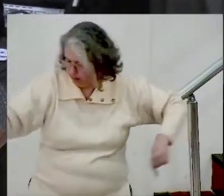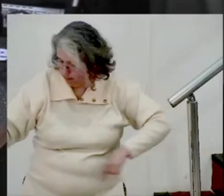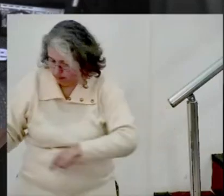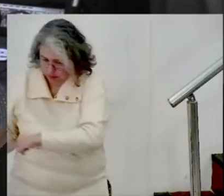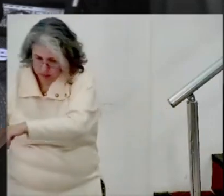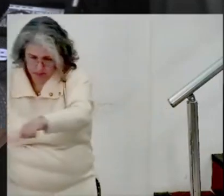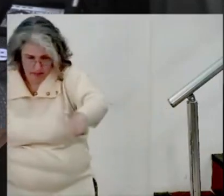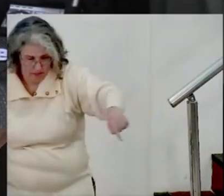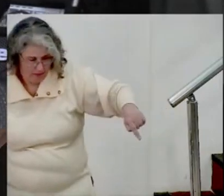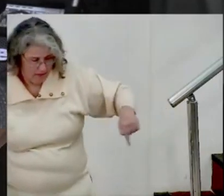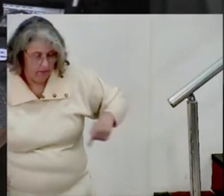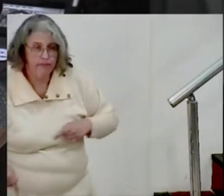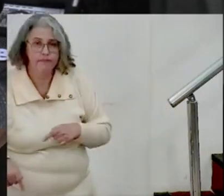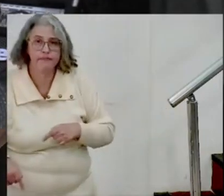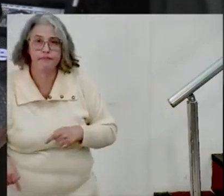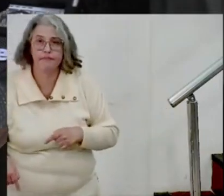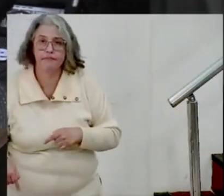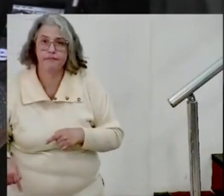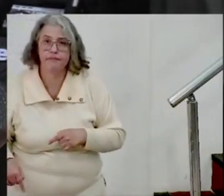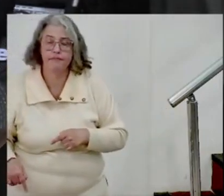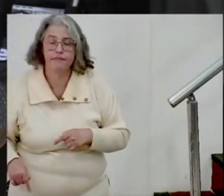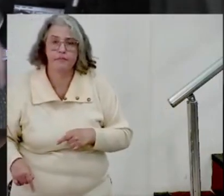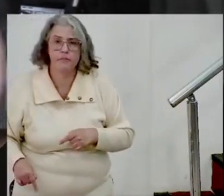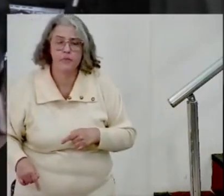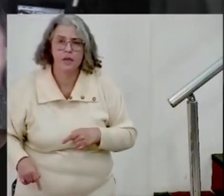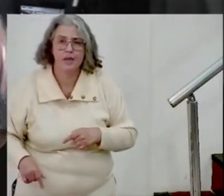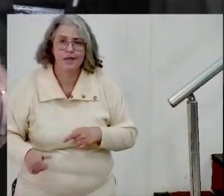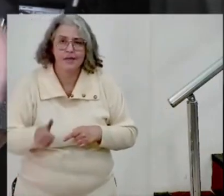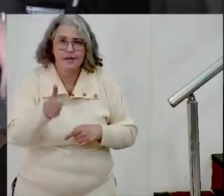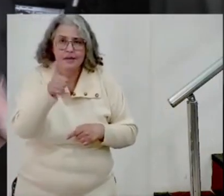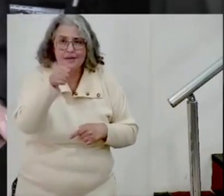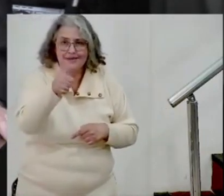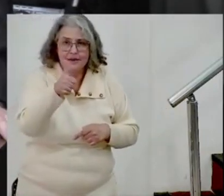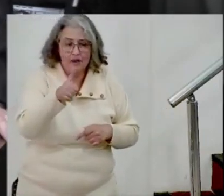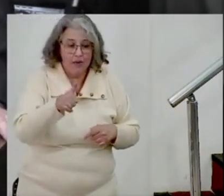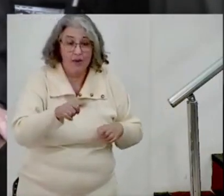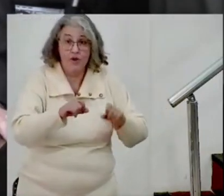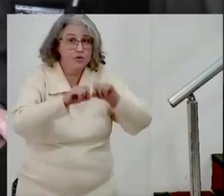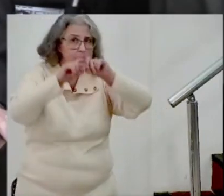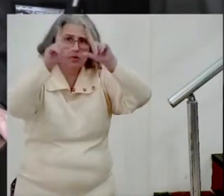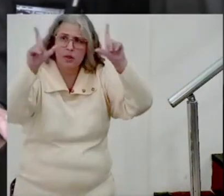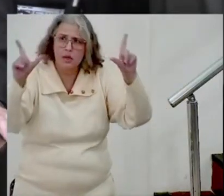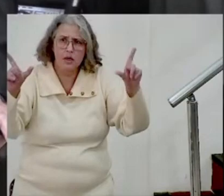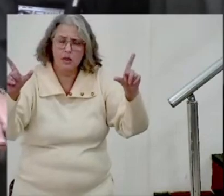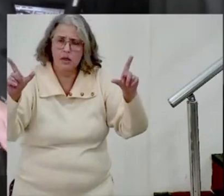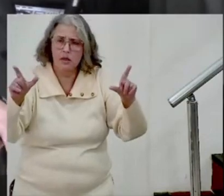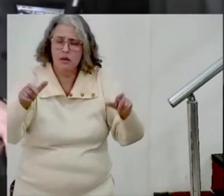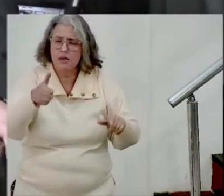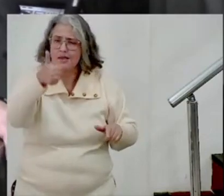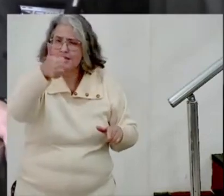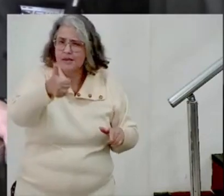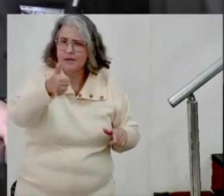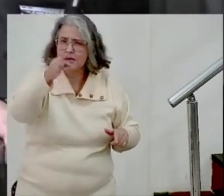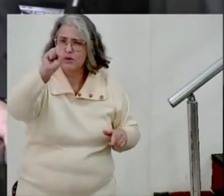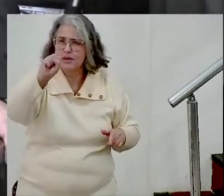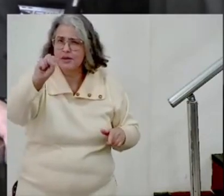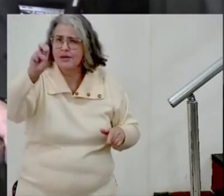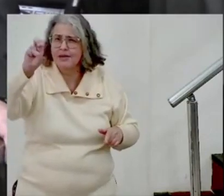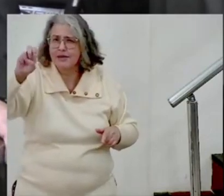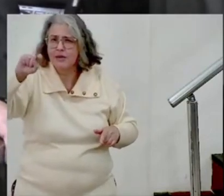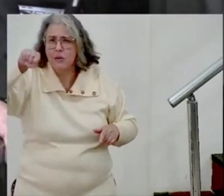determinada manhã, 185 mil soldados assírios estavam mortos. Gente, vocês têm ideia do que